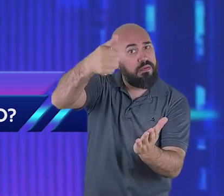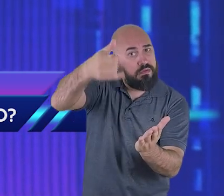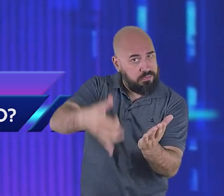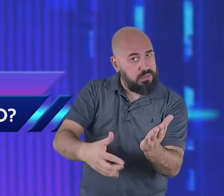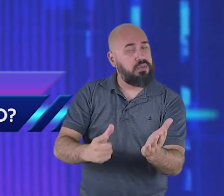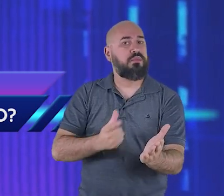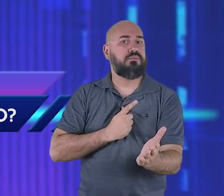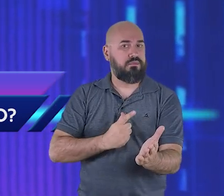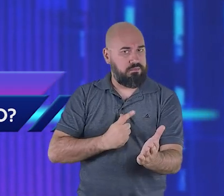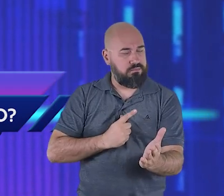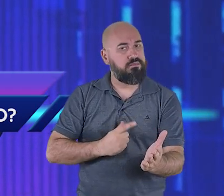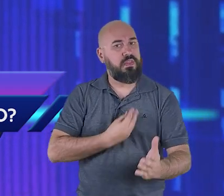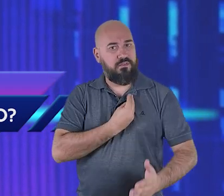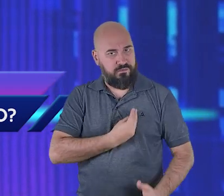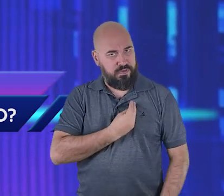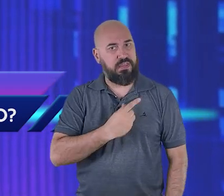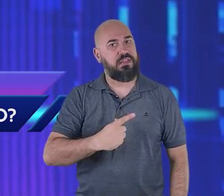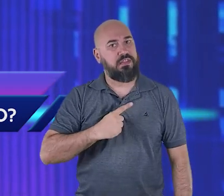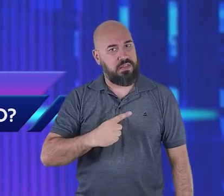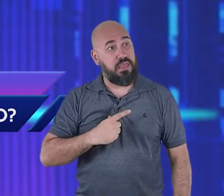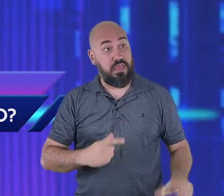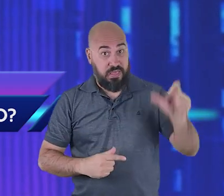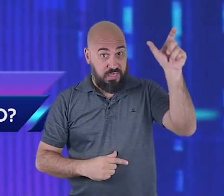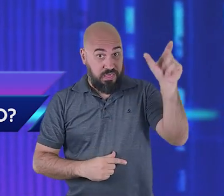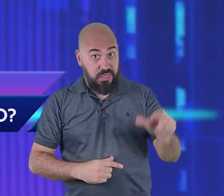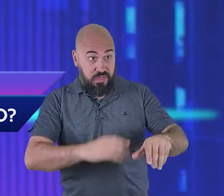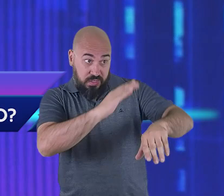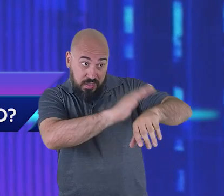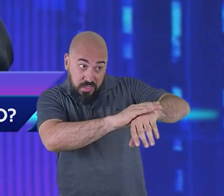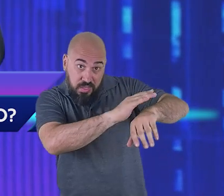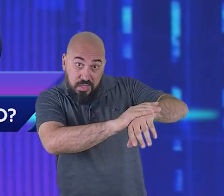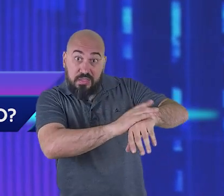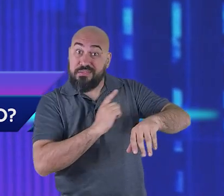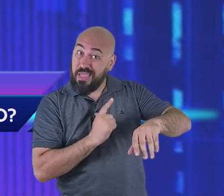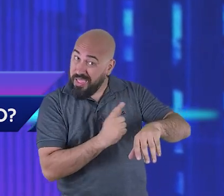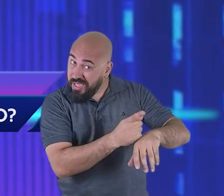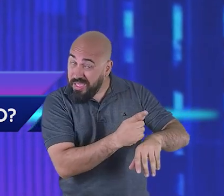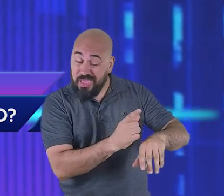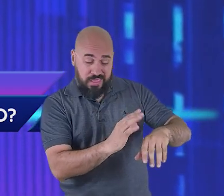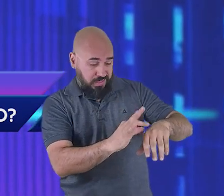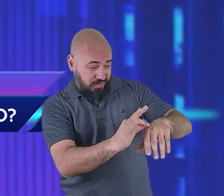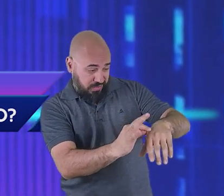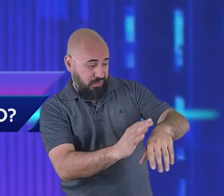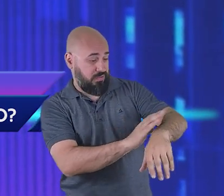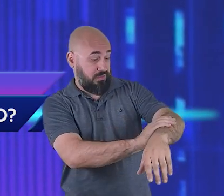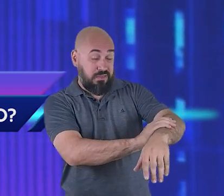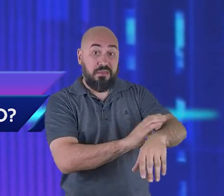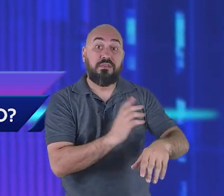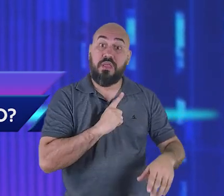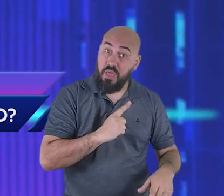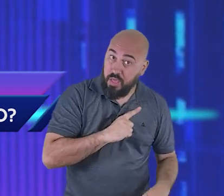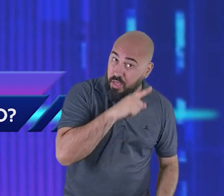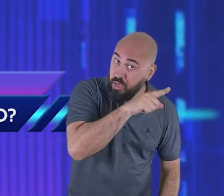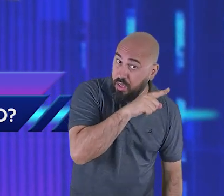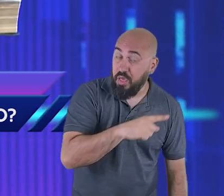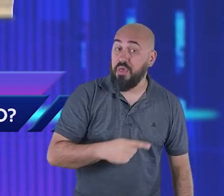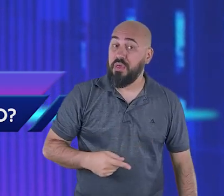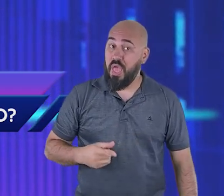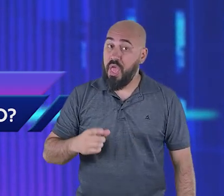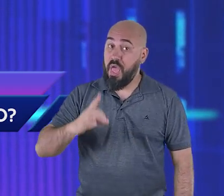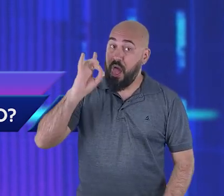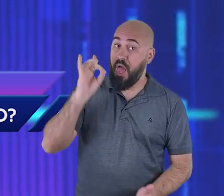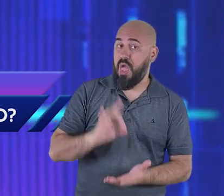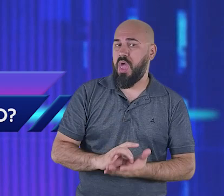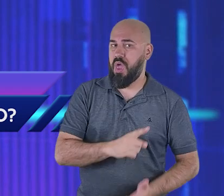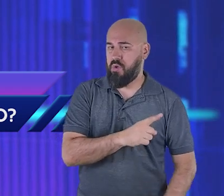ele existe e é um ser real. Jesus foi muito claro ao afirmar que Satanás